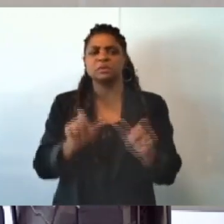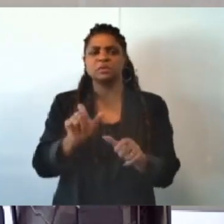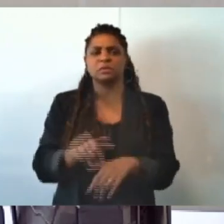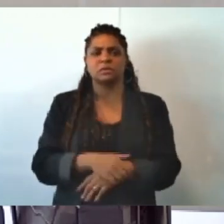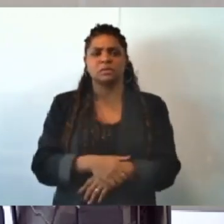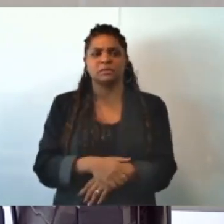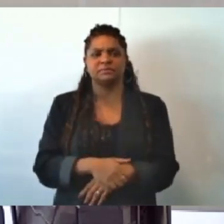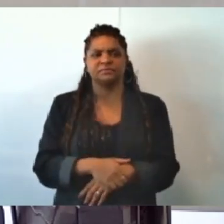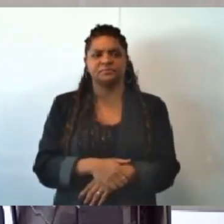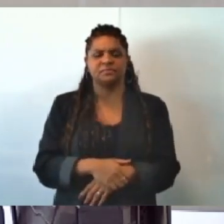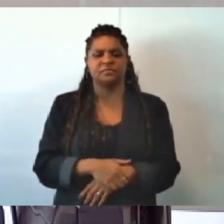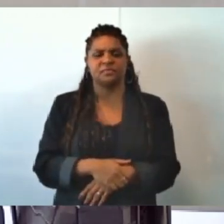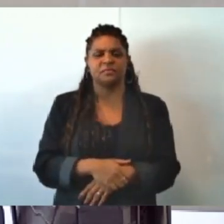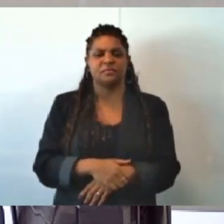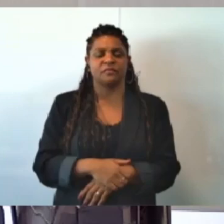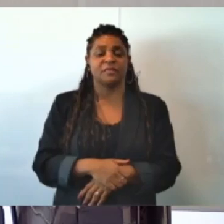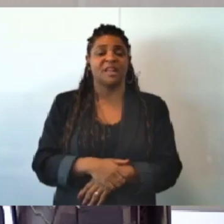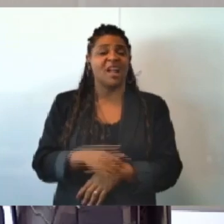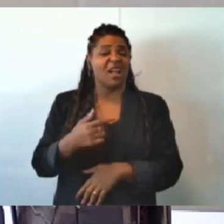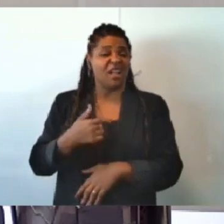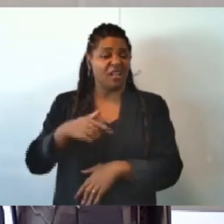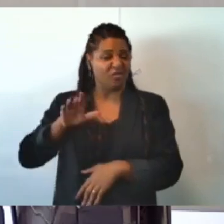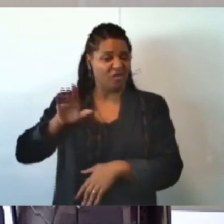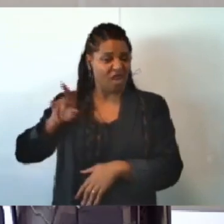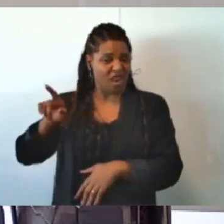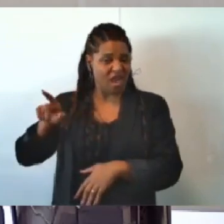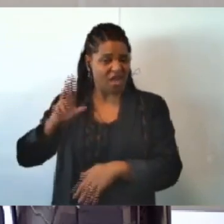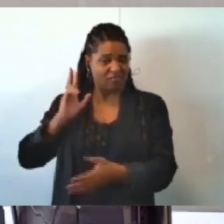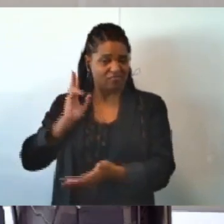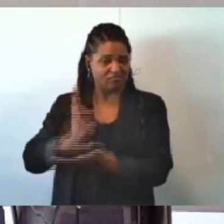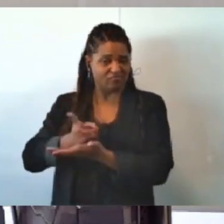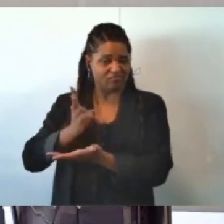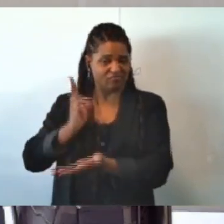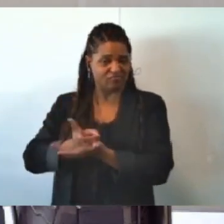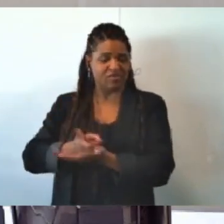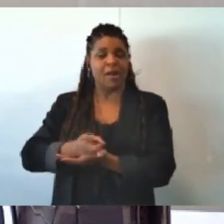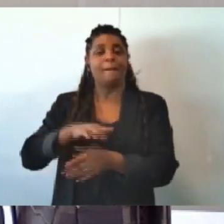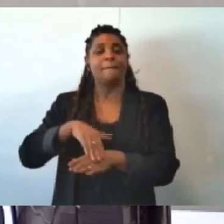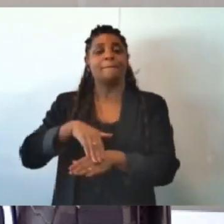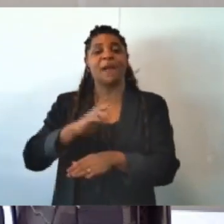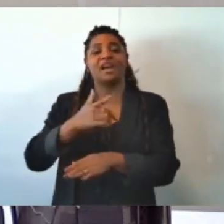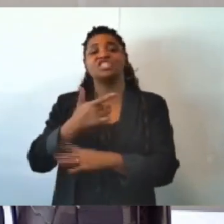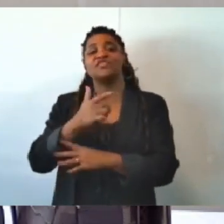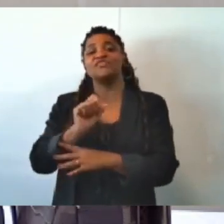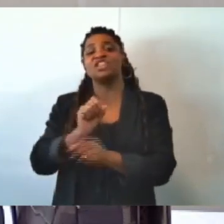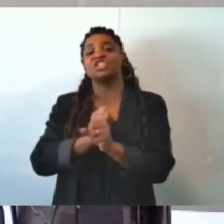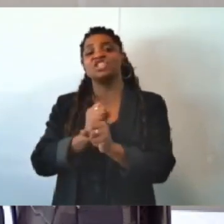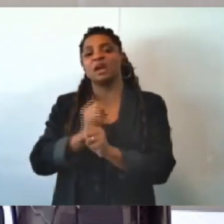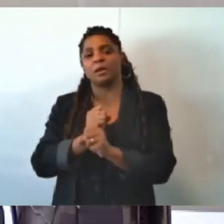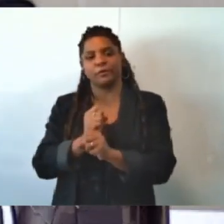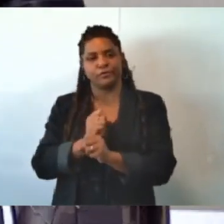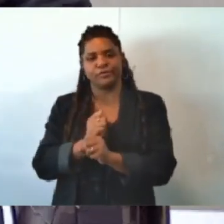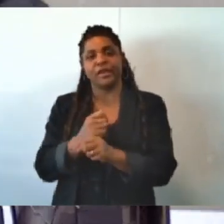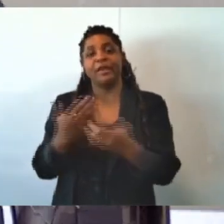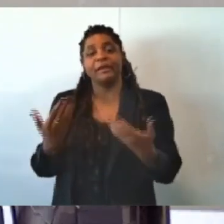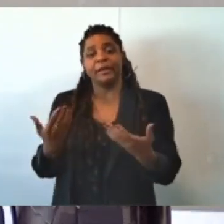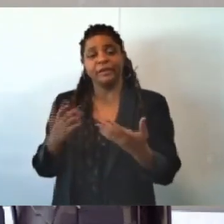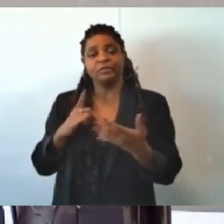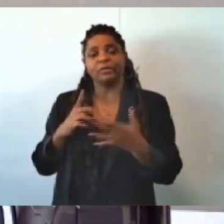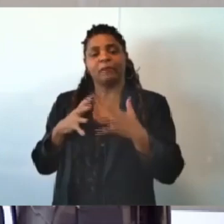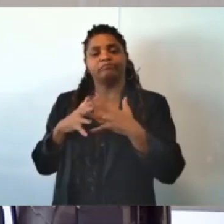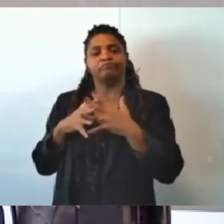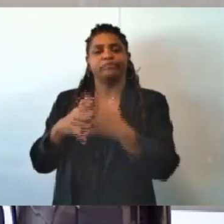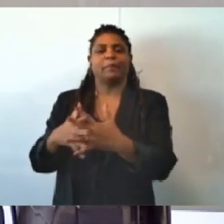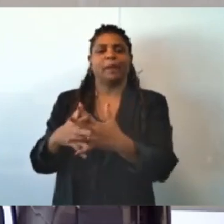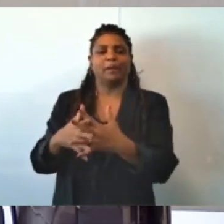Estou no mesmo local há mais de 20 anos e tudo isso está impossibilitando o meu negócio de continuar. A prefeitura